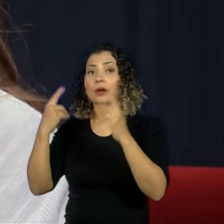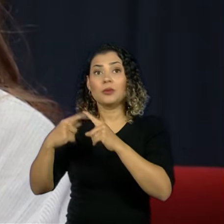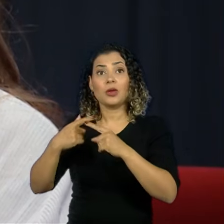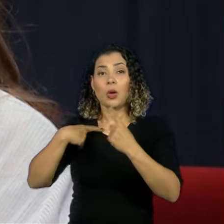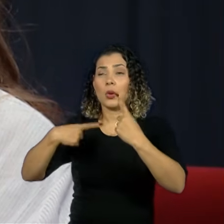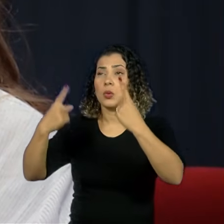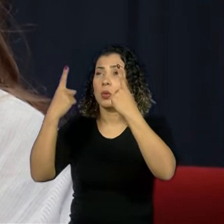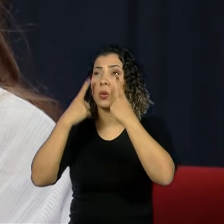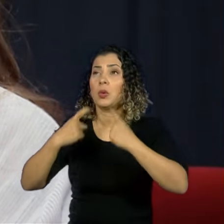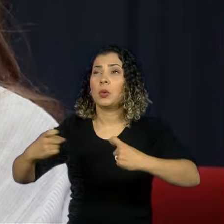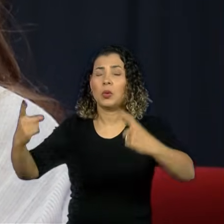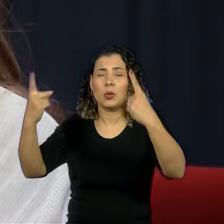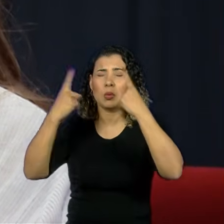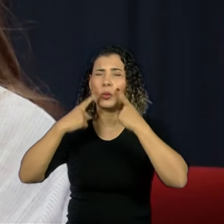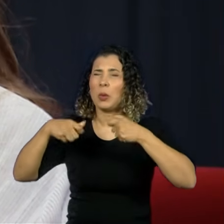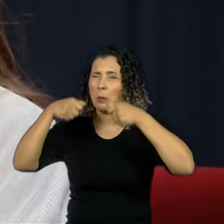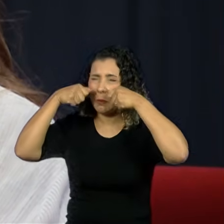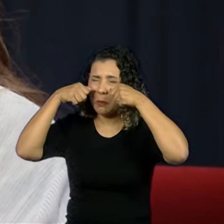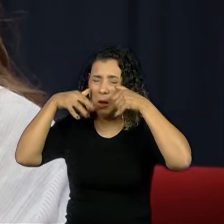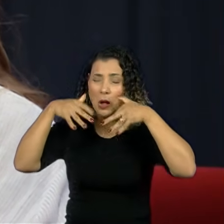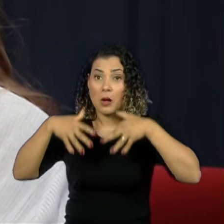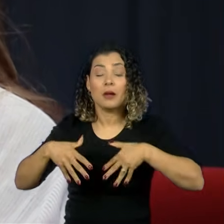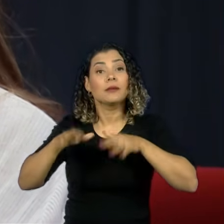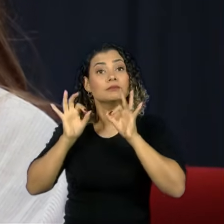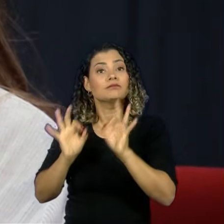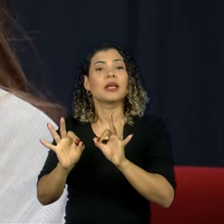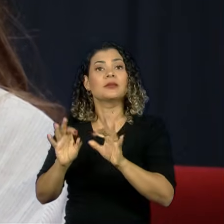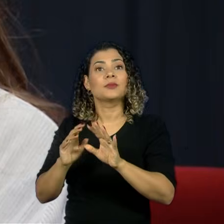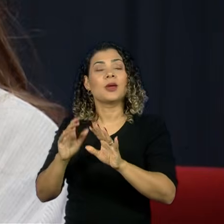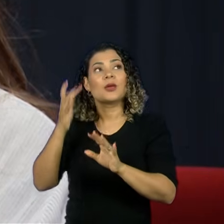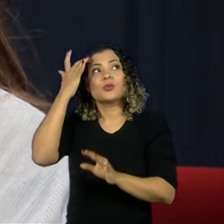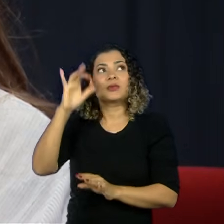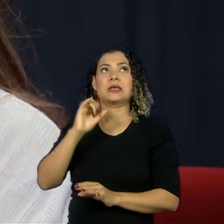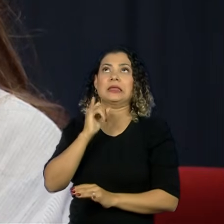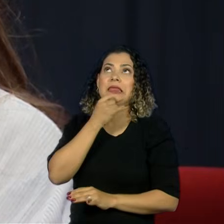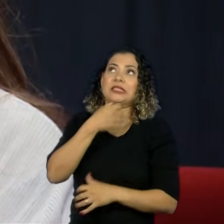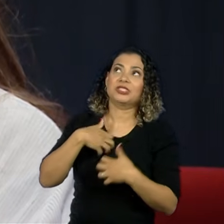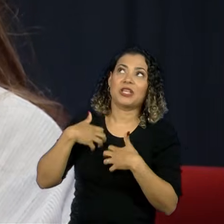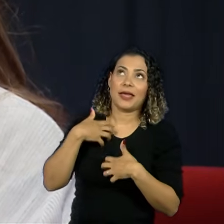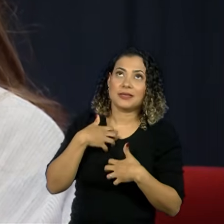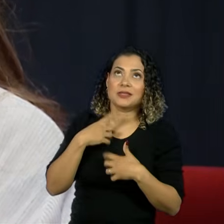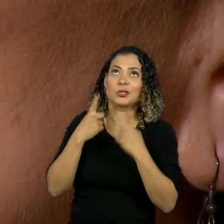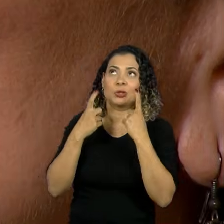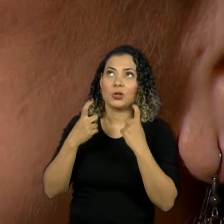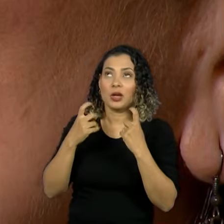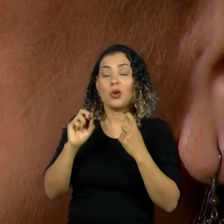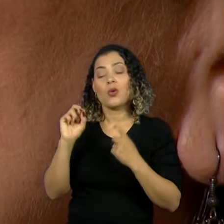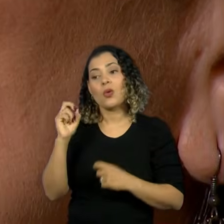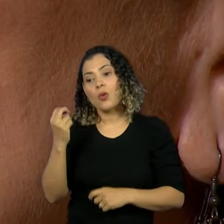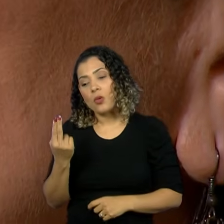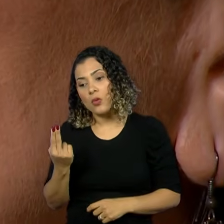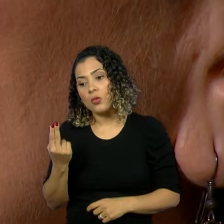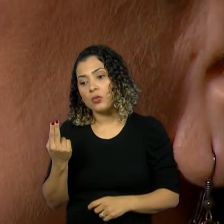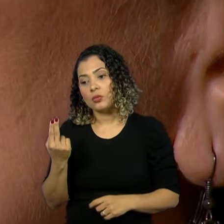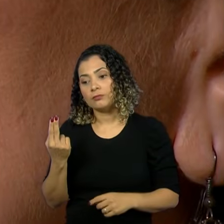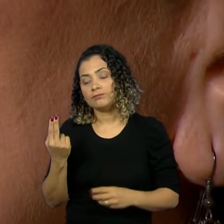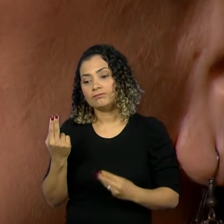que eu chorei, eu não sei se eu não sei se eu chorei de tristeza ou